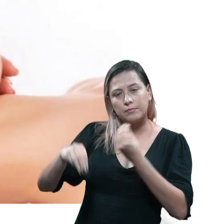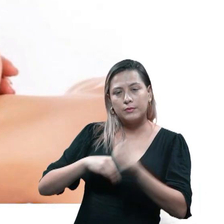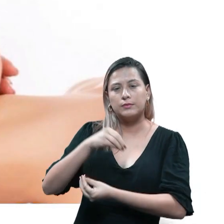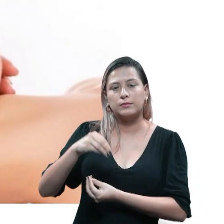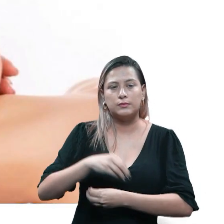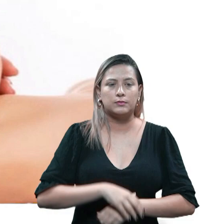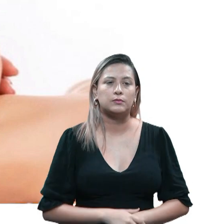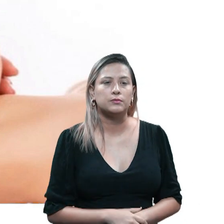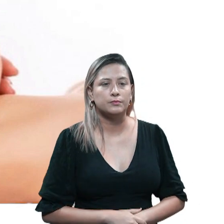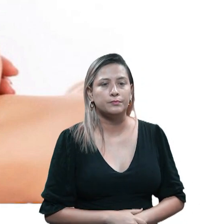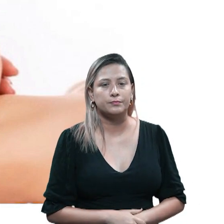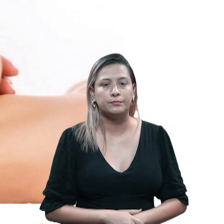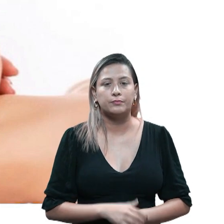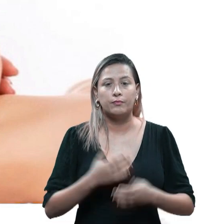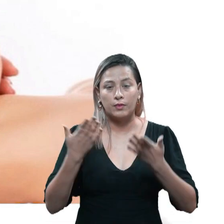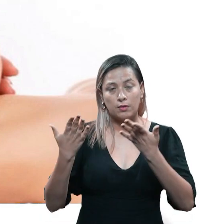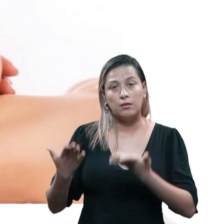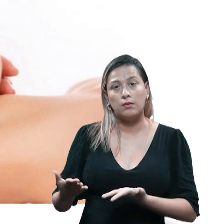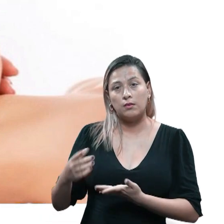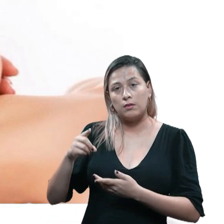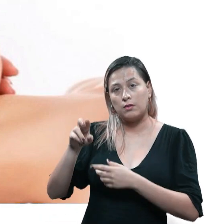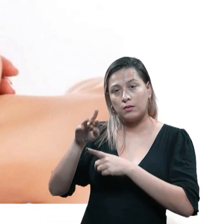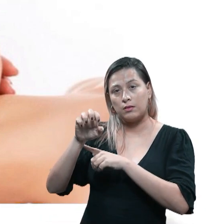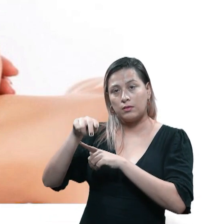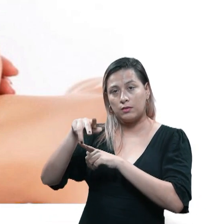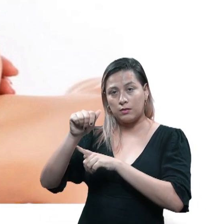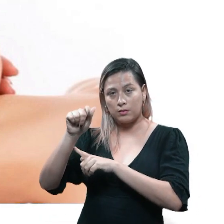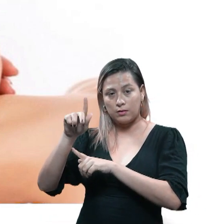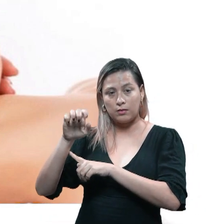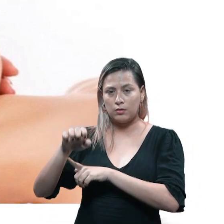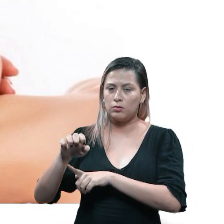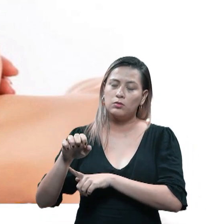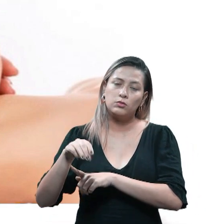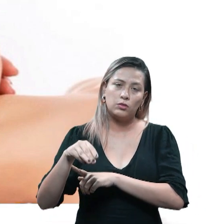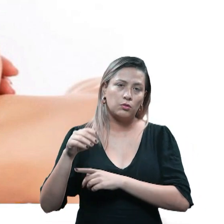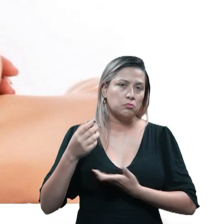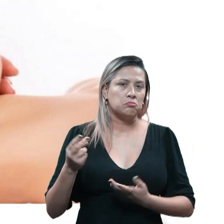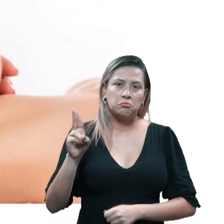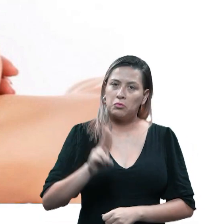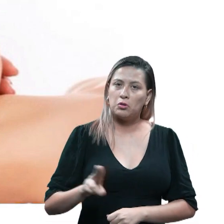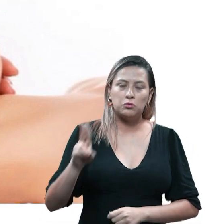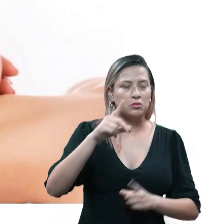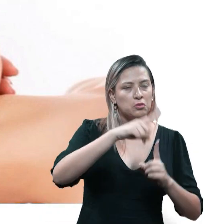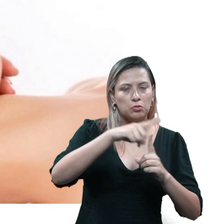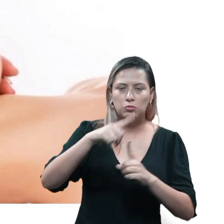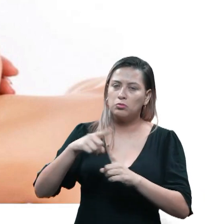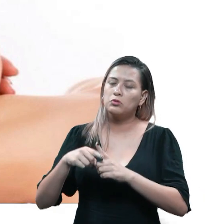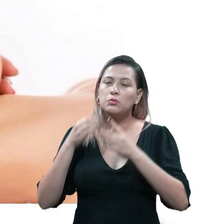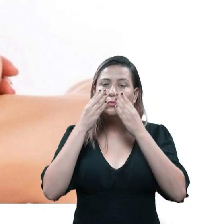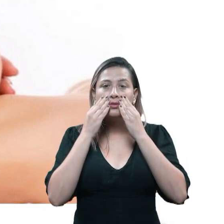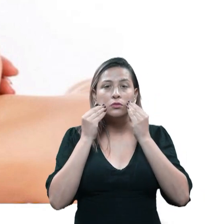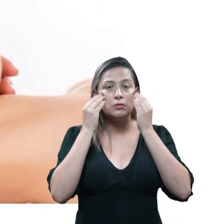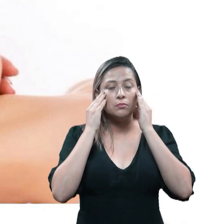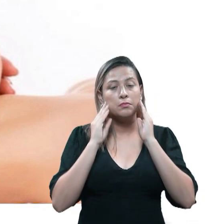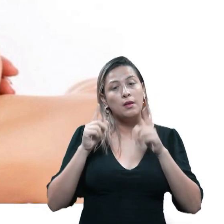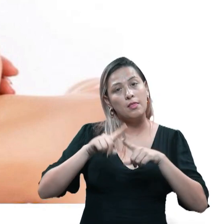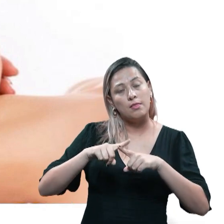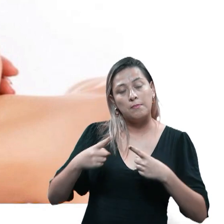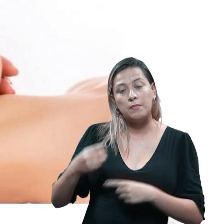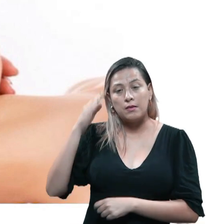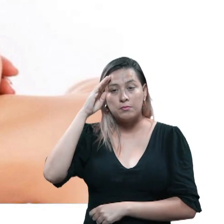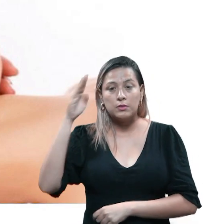drenagem linfática, ela pode ser utilizada em qualquer situação de pele, mas principalmente se a pele estiver